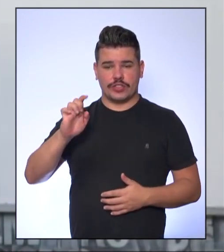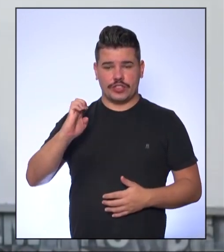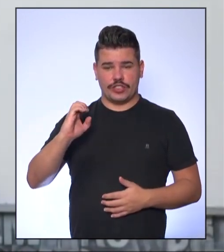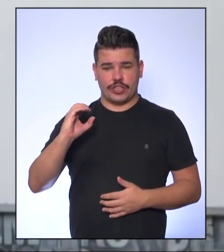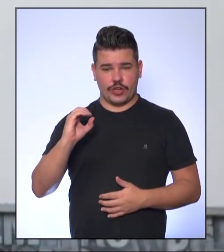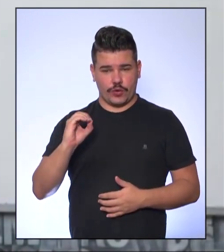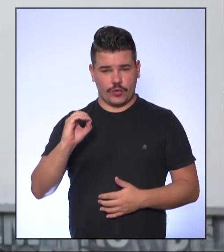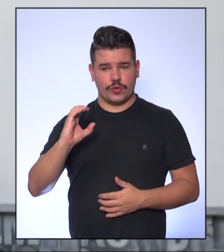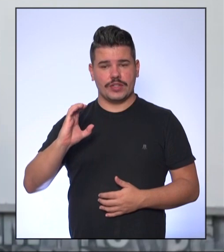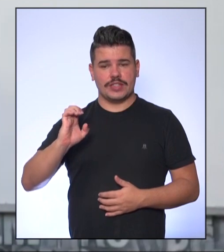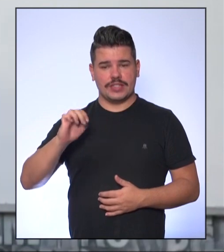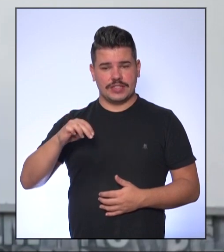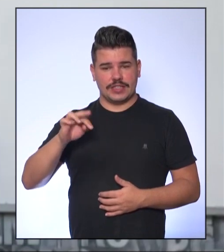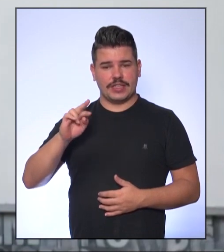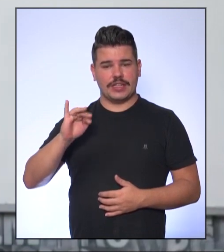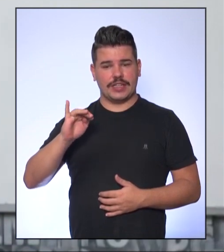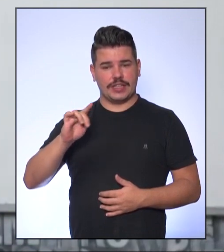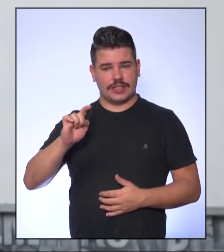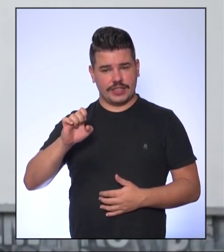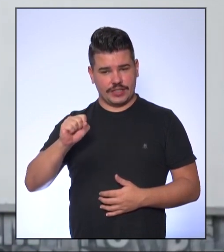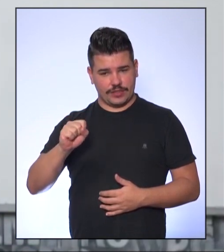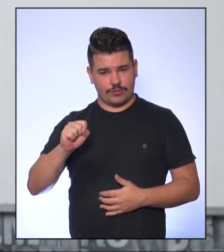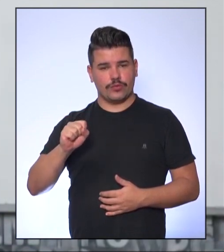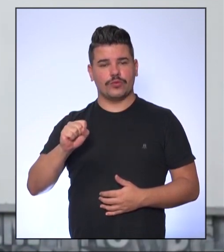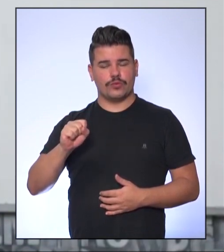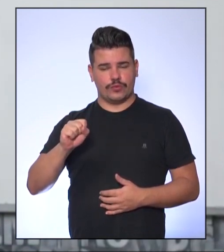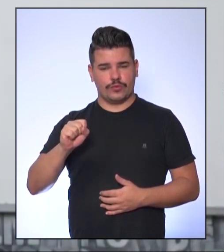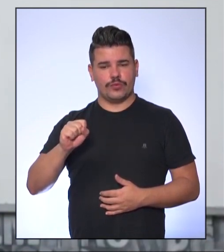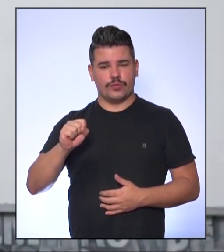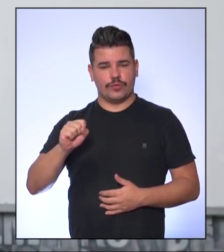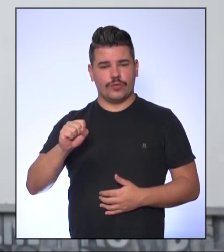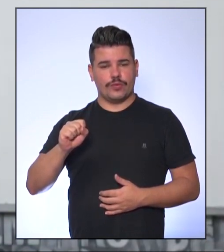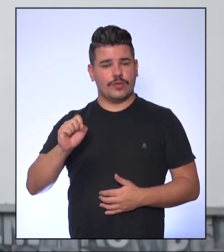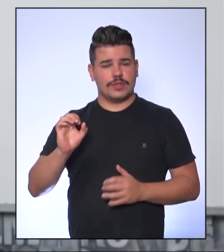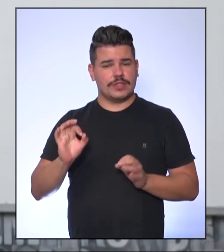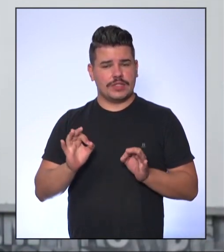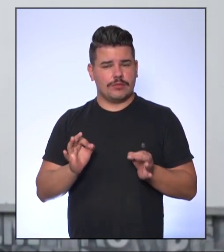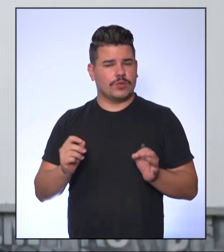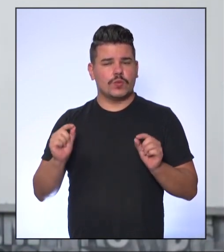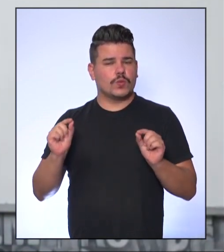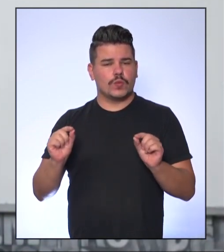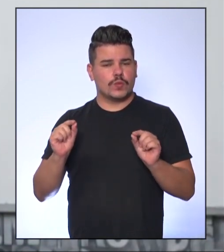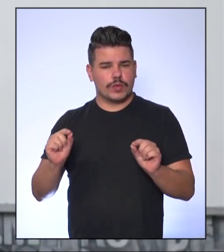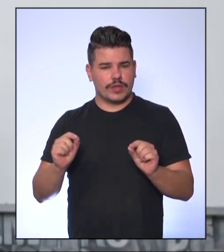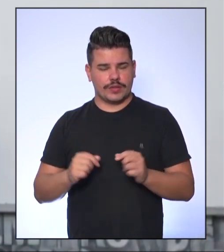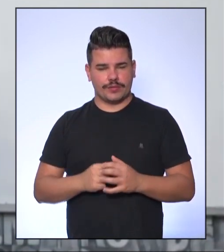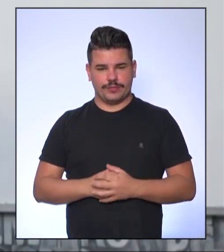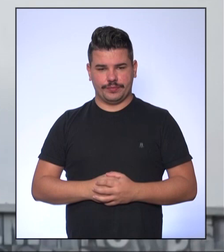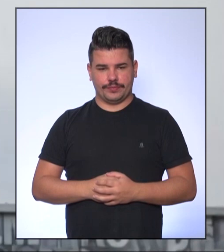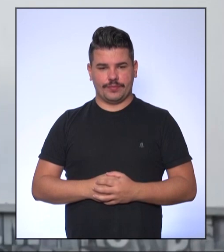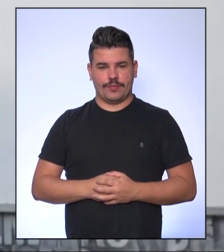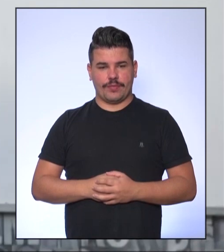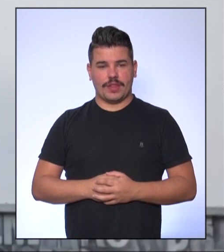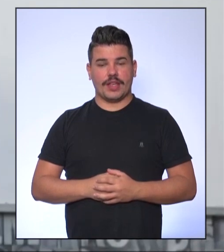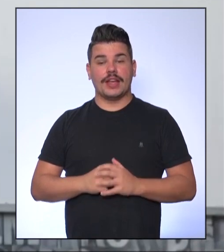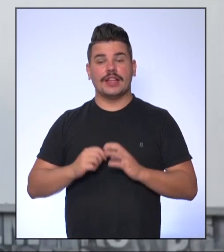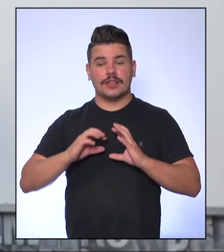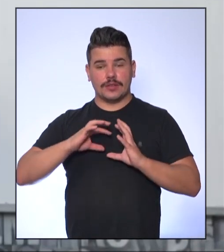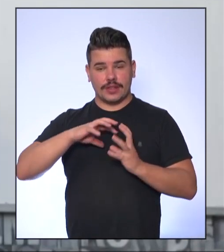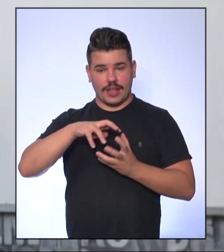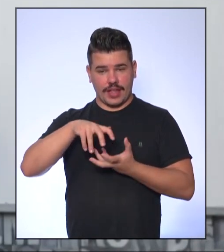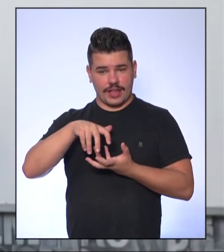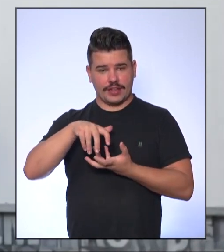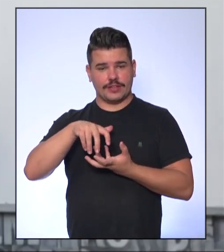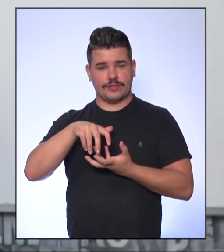vimos, traz qual perspectiva? Eu teria aqui, só para ilustrar para você, a Terra ao centro e